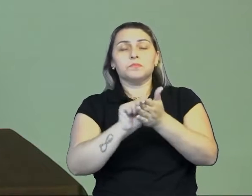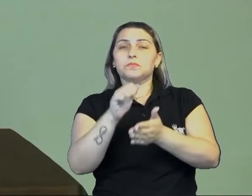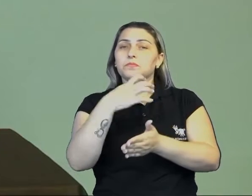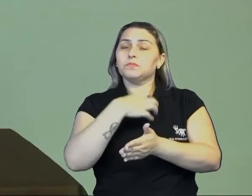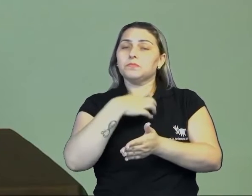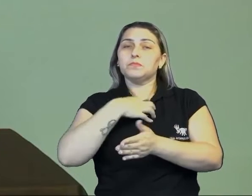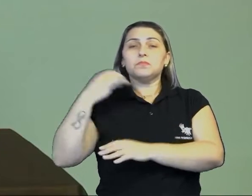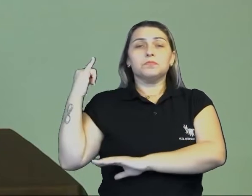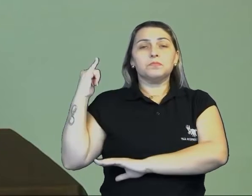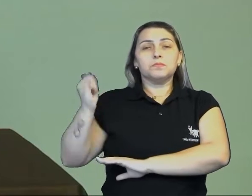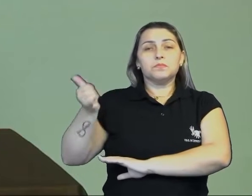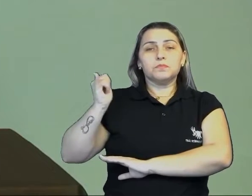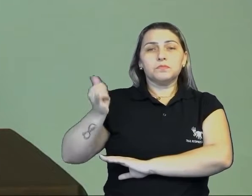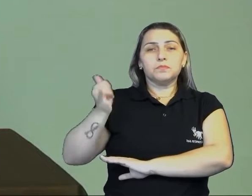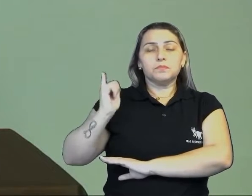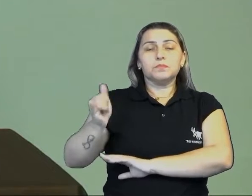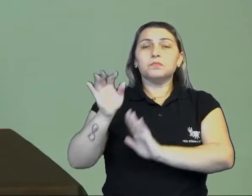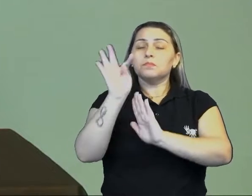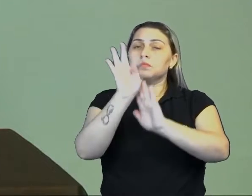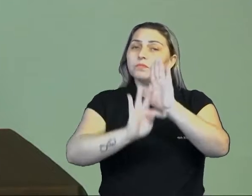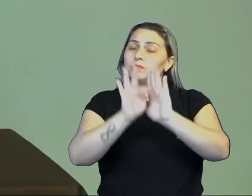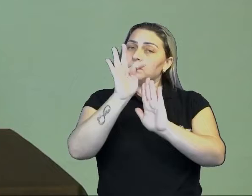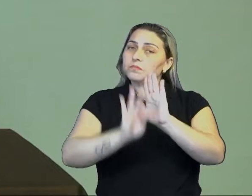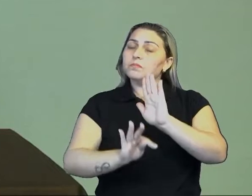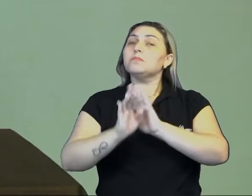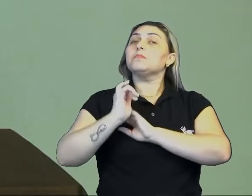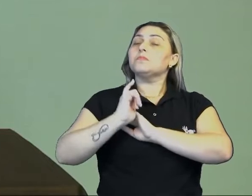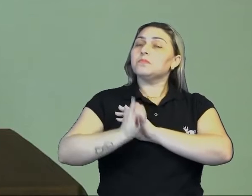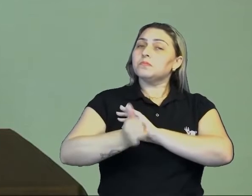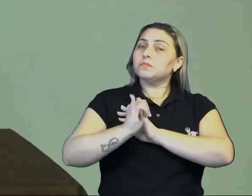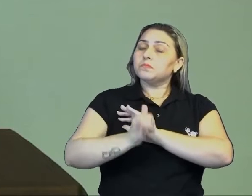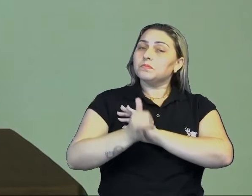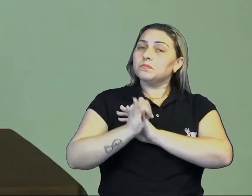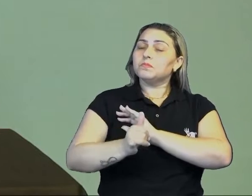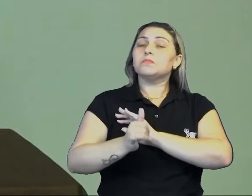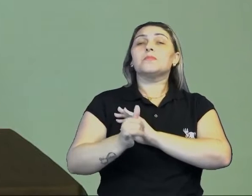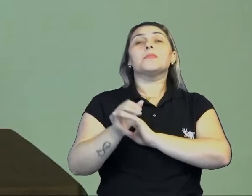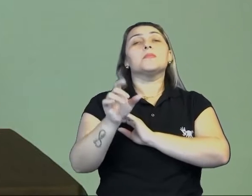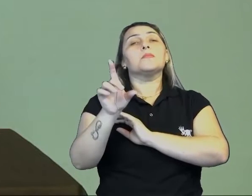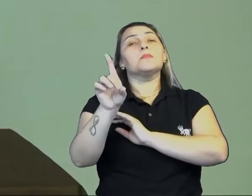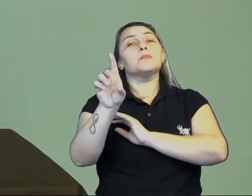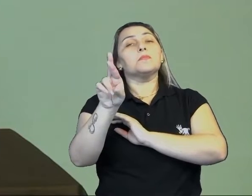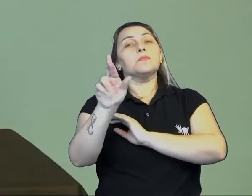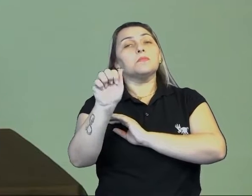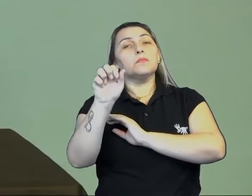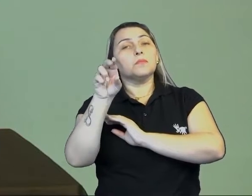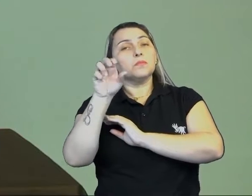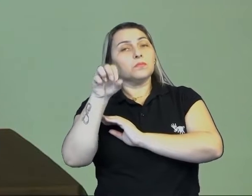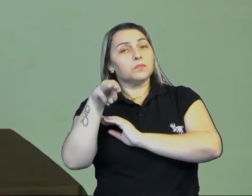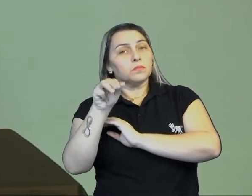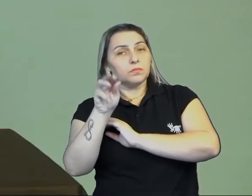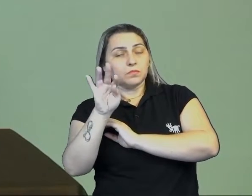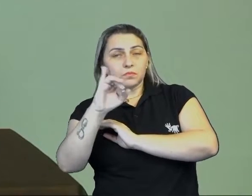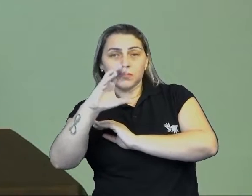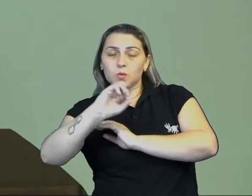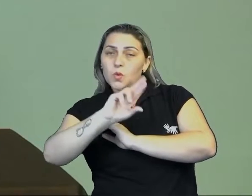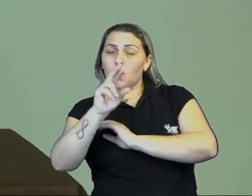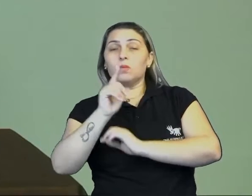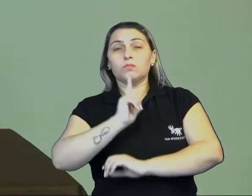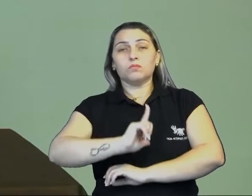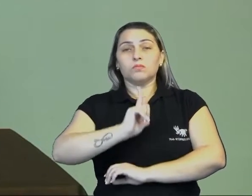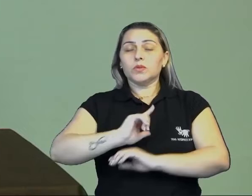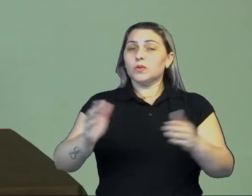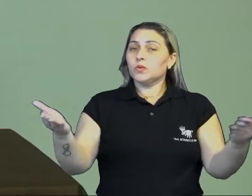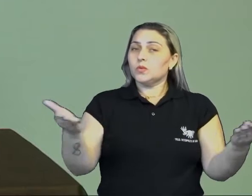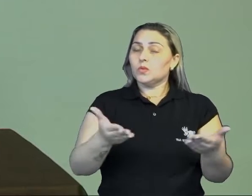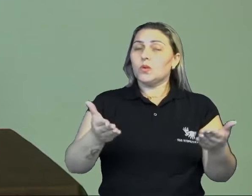forma narrativa, como um texto, né, narrativo, dramático e até lírico. E hoje nós vamos trabalhar